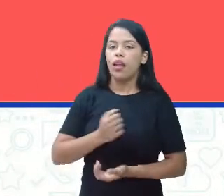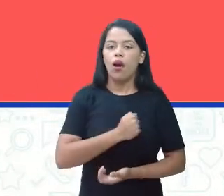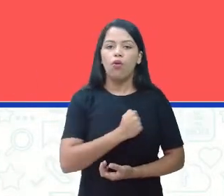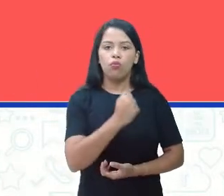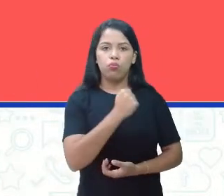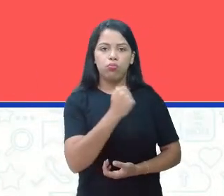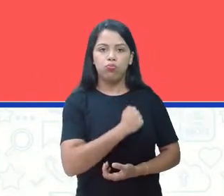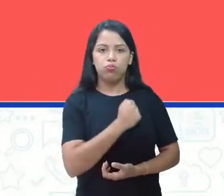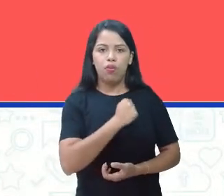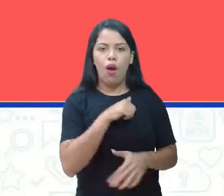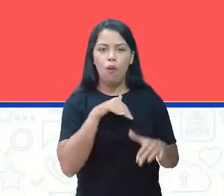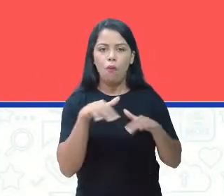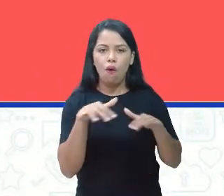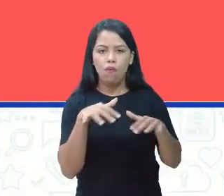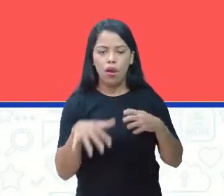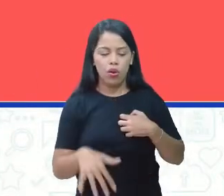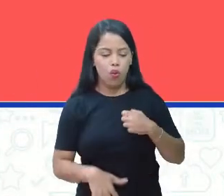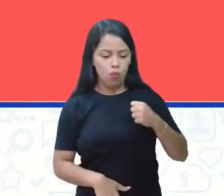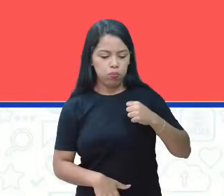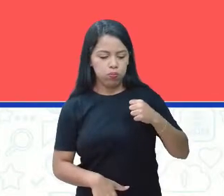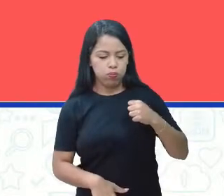esse movimento.